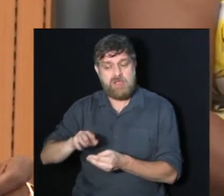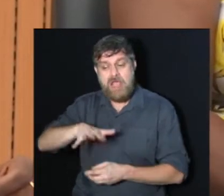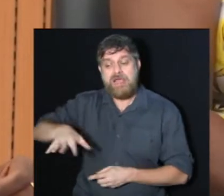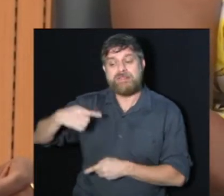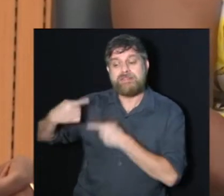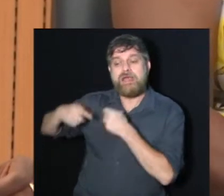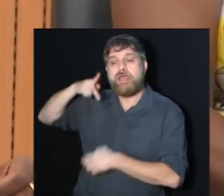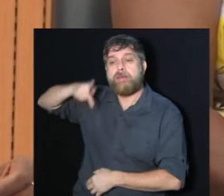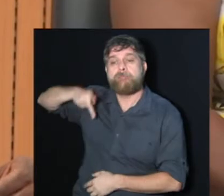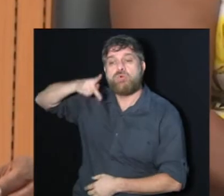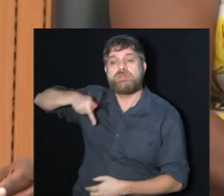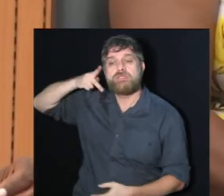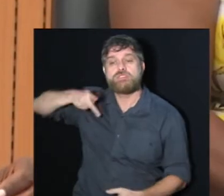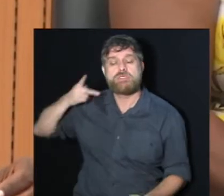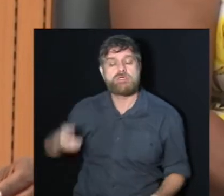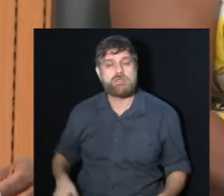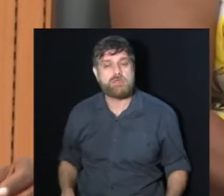política?